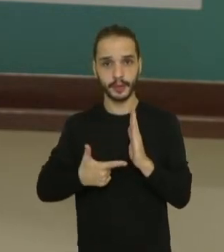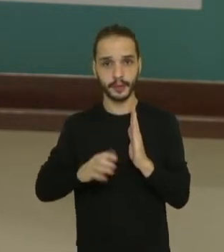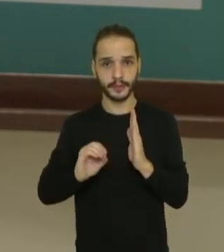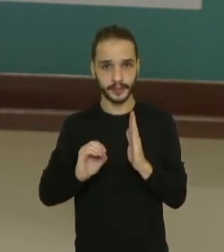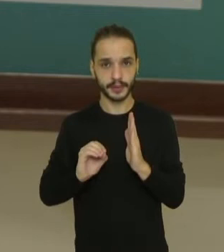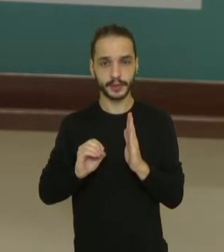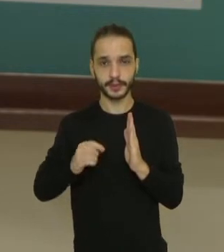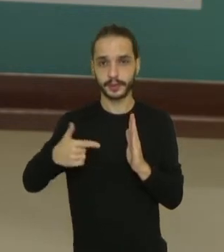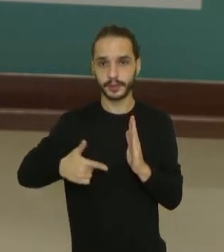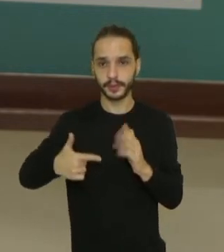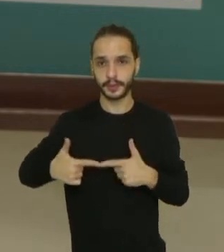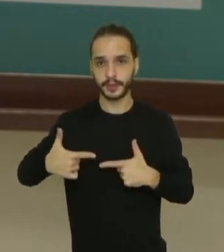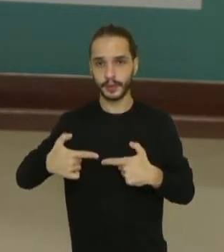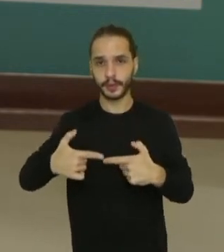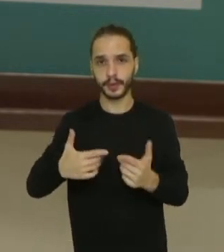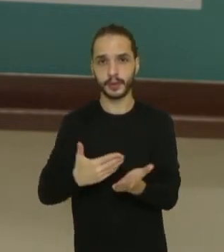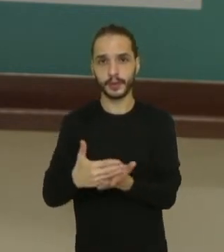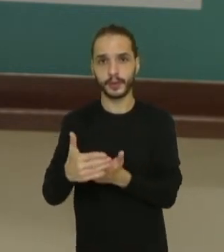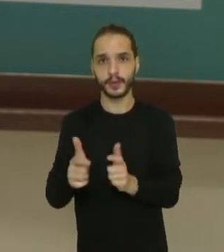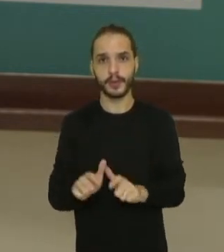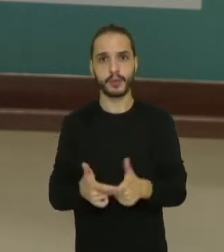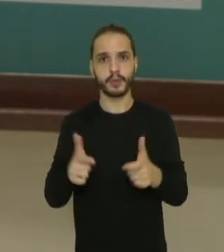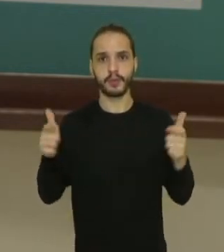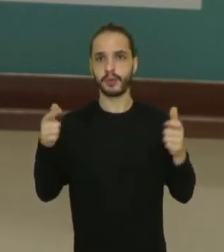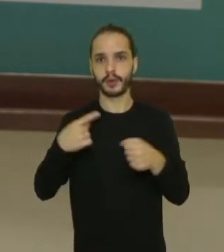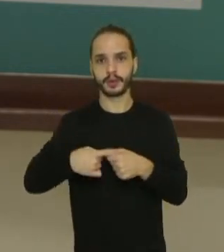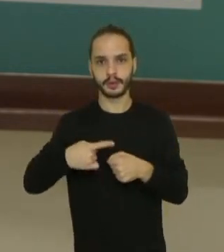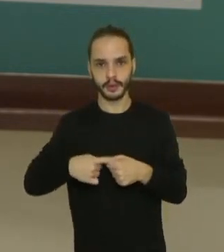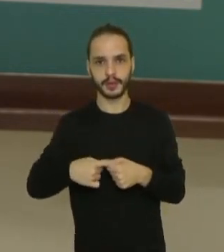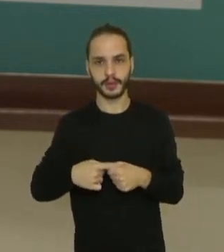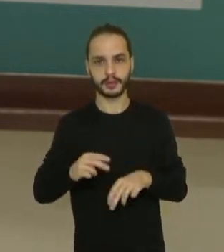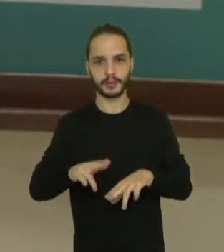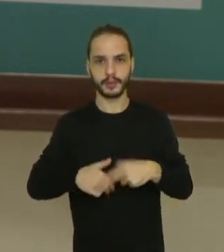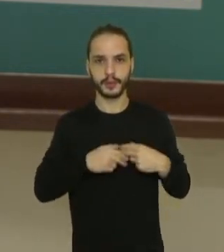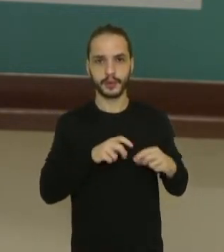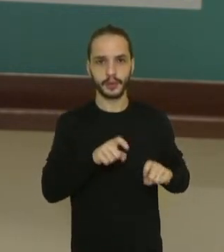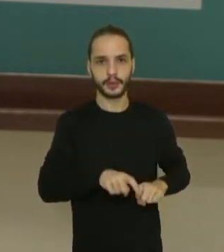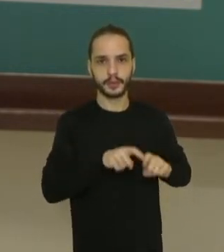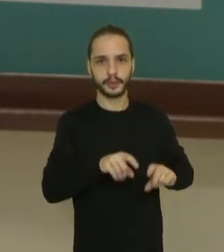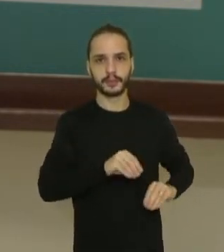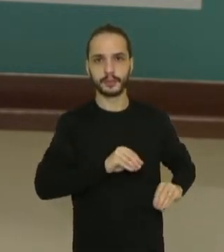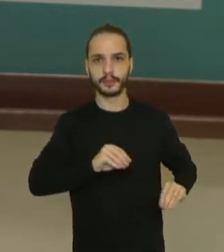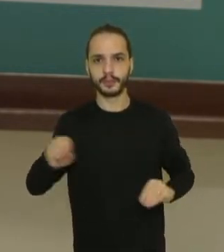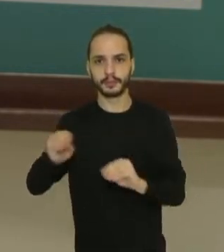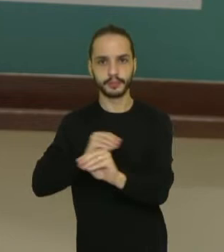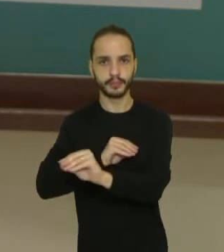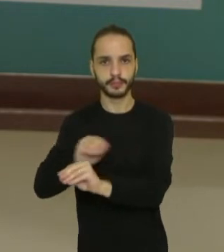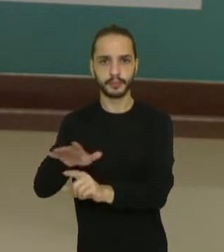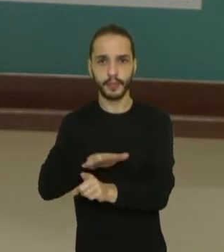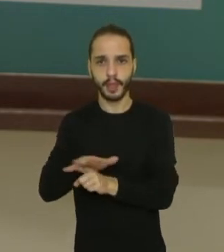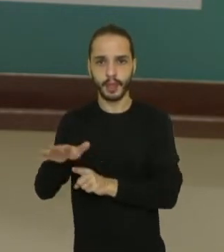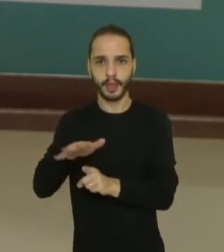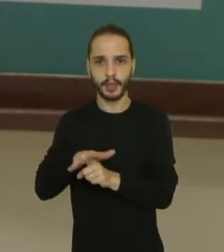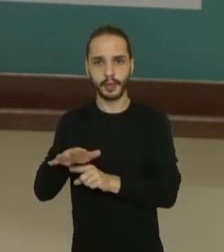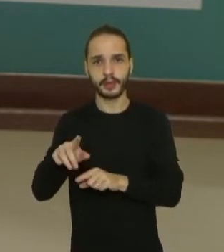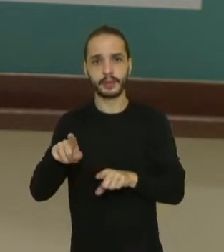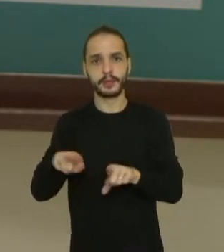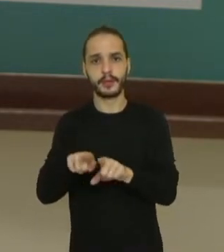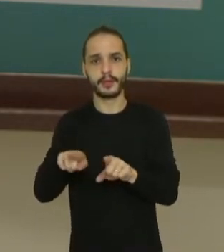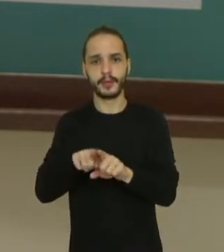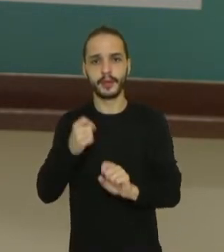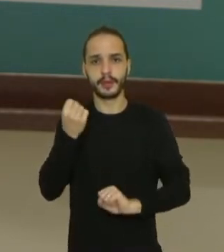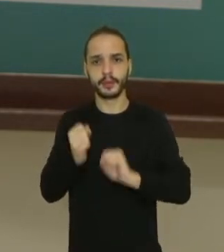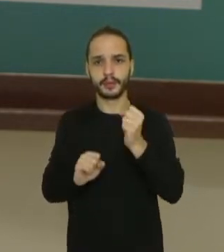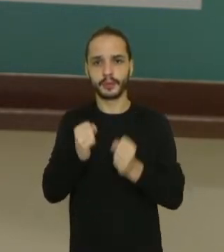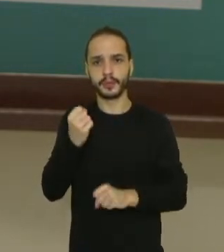Mundial, houve um crescimento enorme das grandes cidades, devido ao êxodo rural. E também a uma industrialização tardia. O processo,